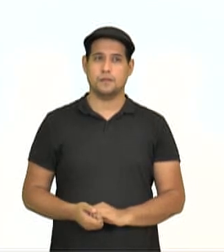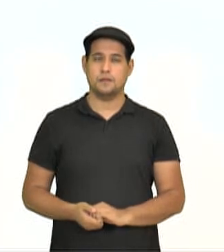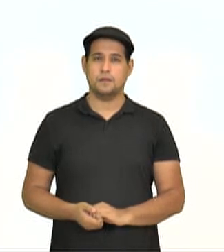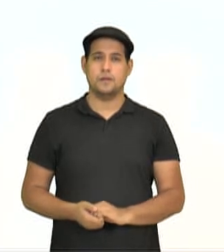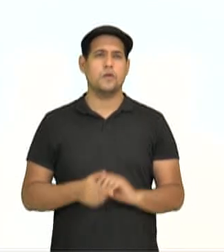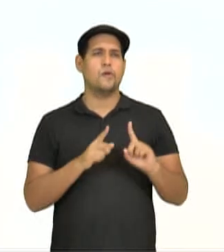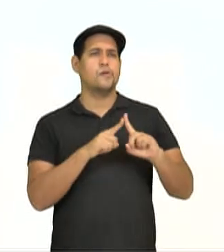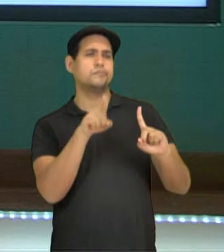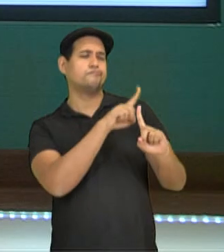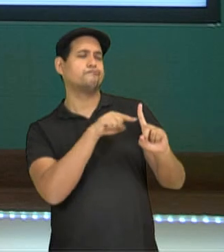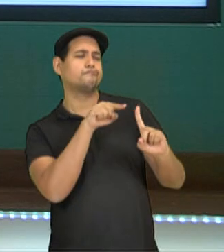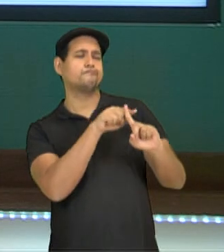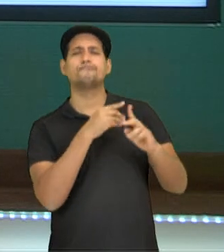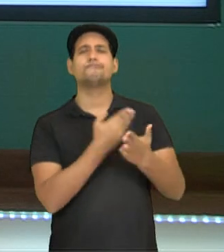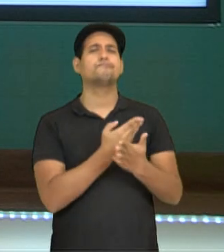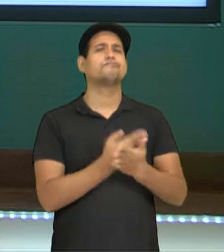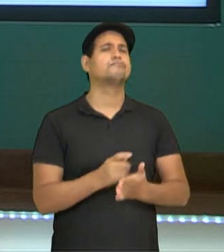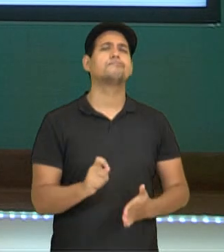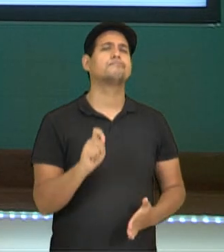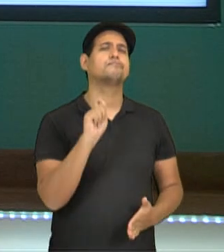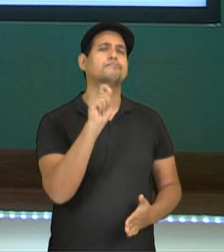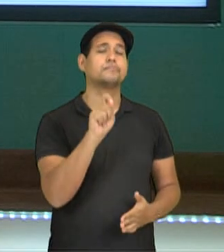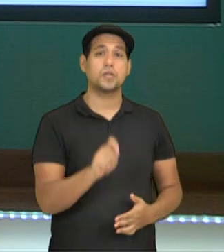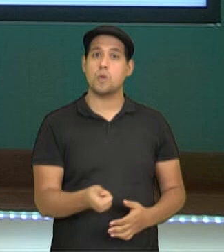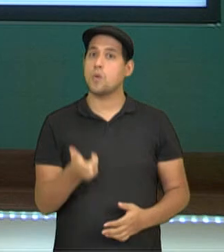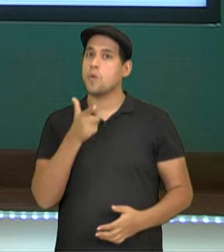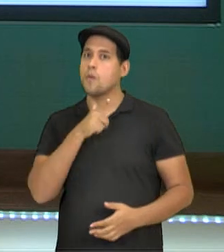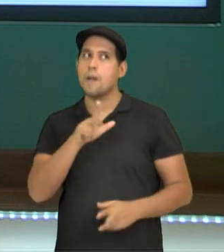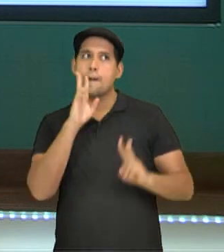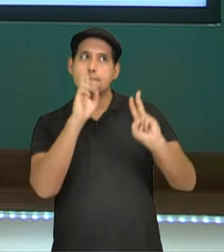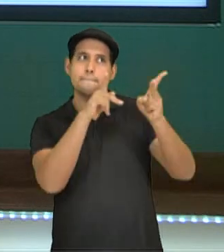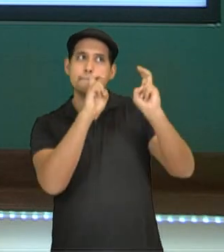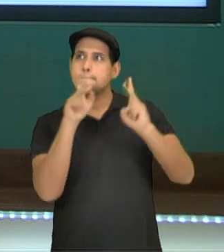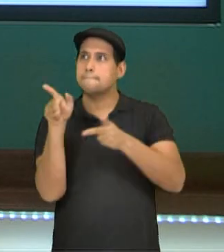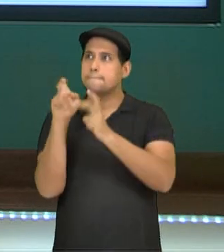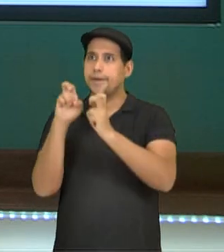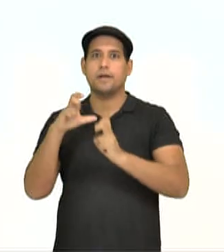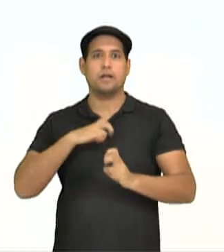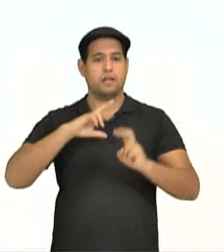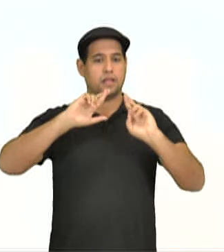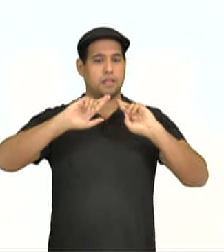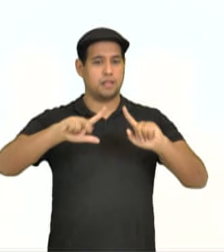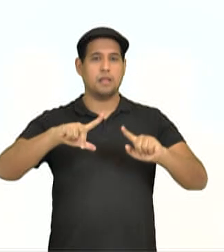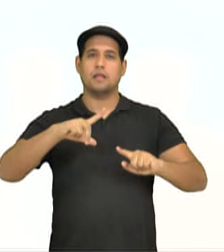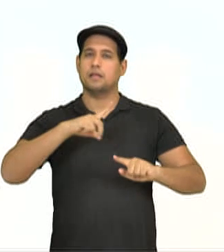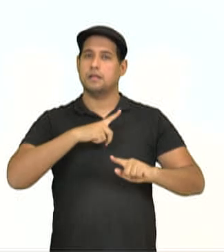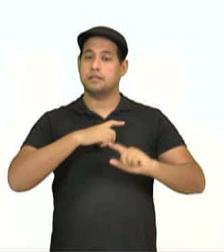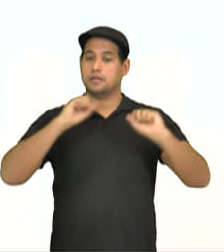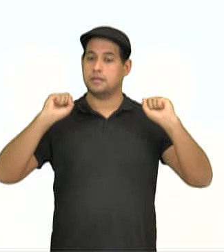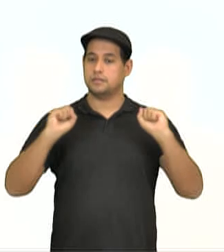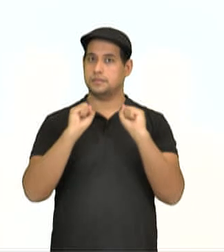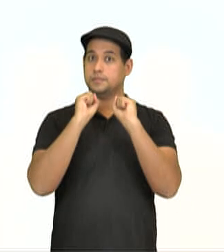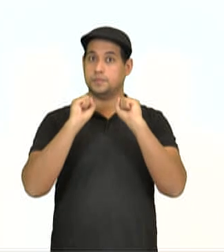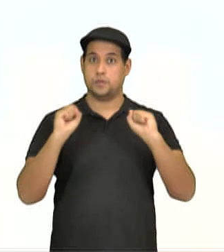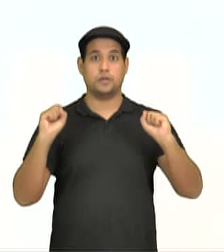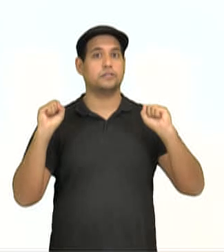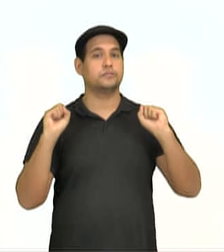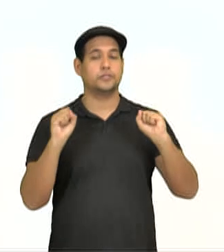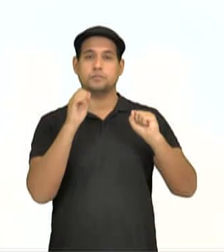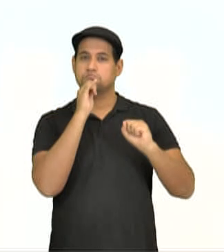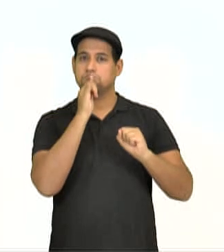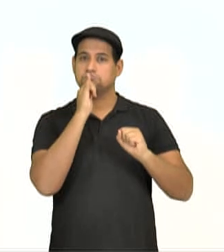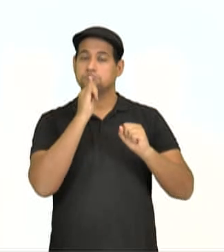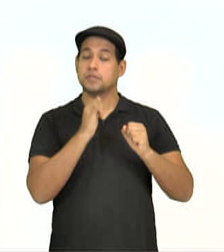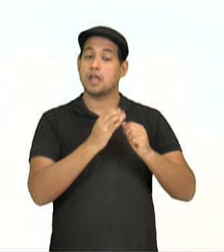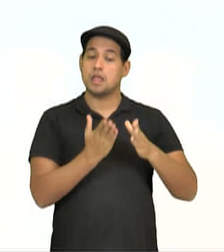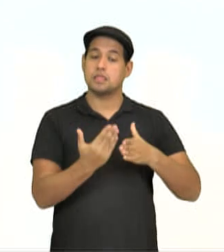Qual o objetivo da nossa aula? Que você consiga perceber as diferenças entre esporte dentro e